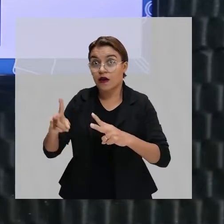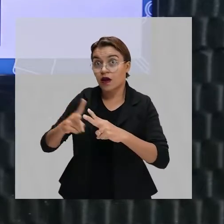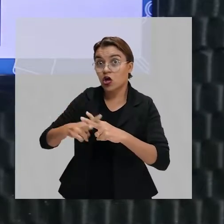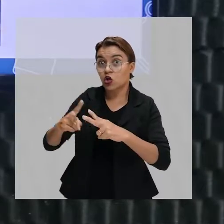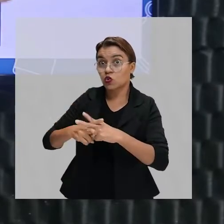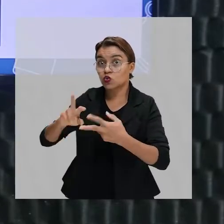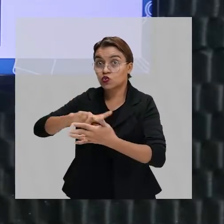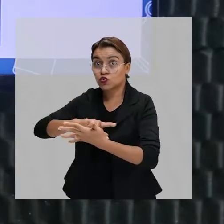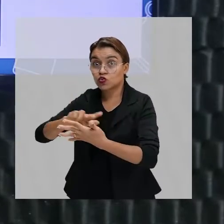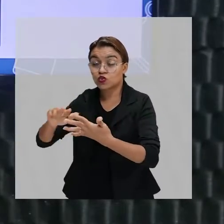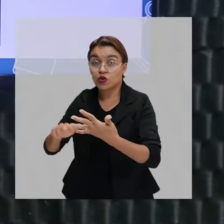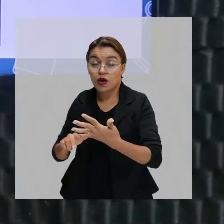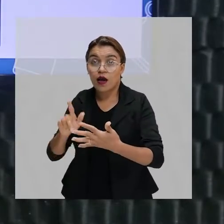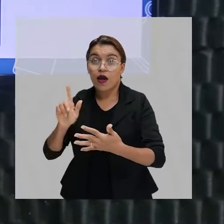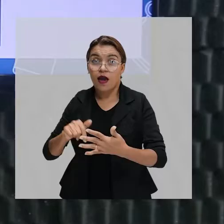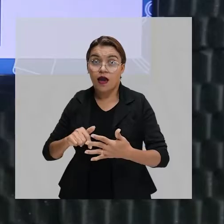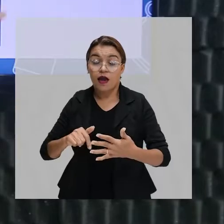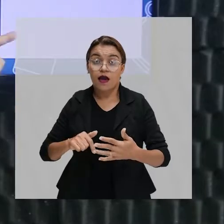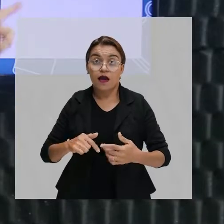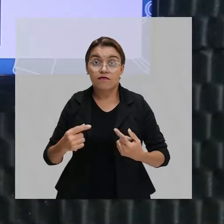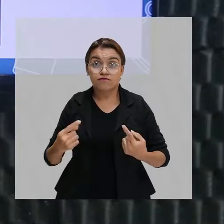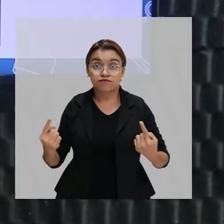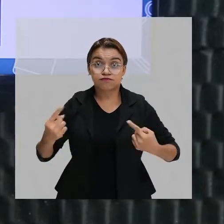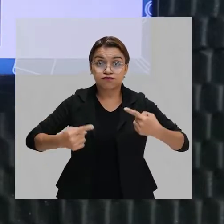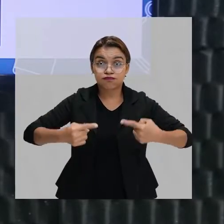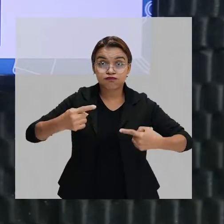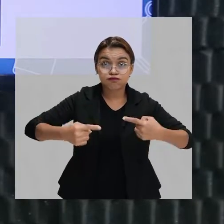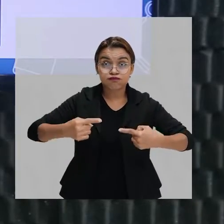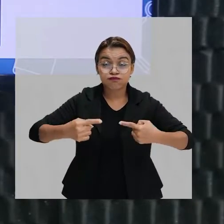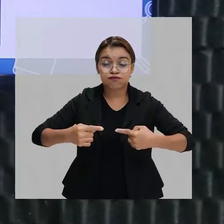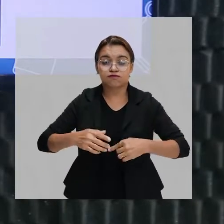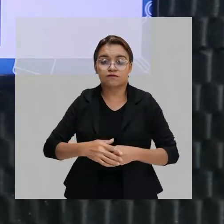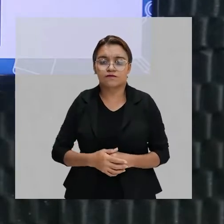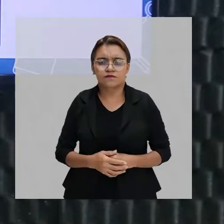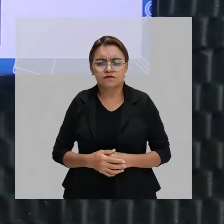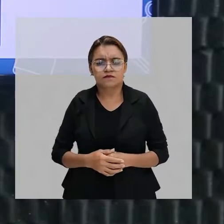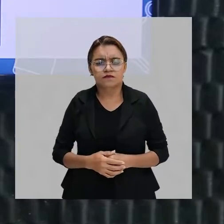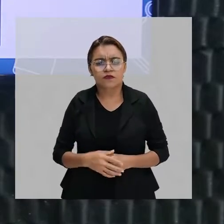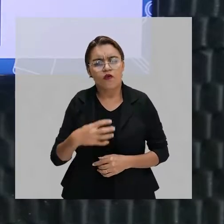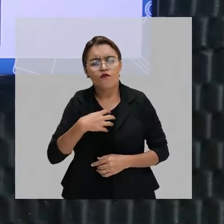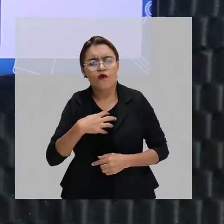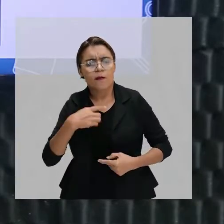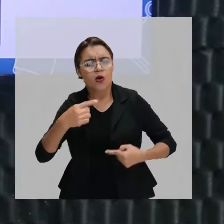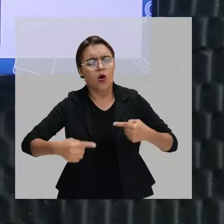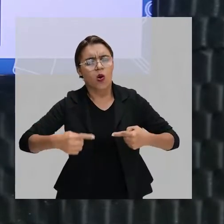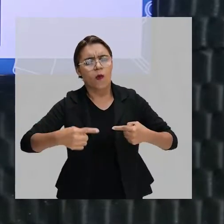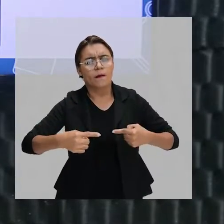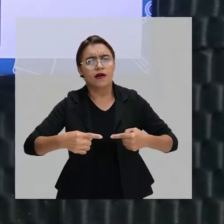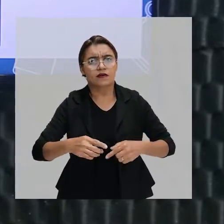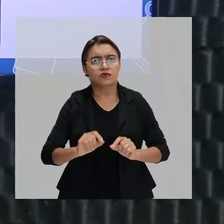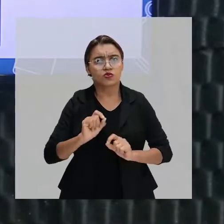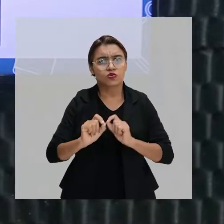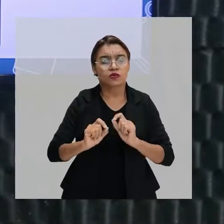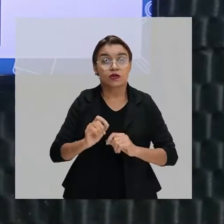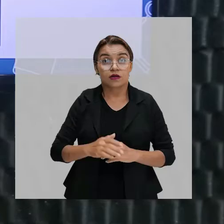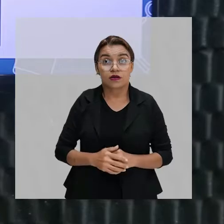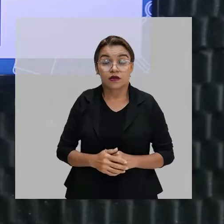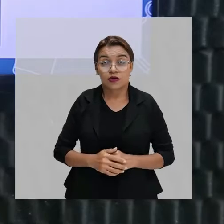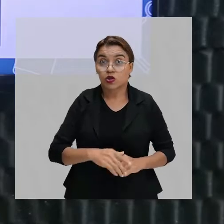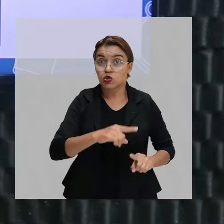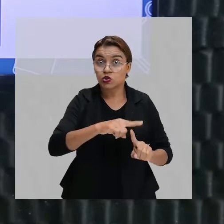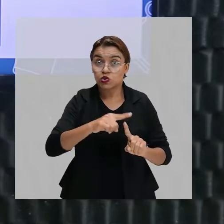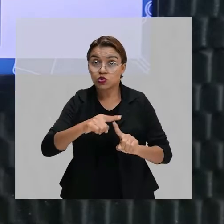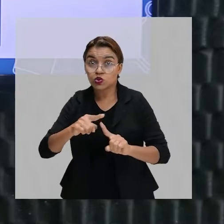marcial são formas de combate essa forma de combate Professor o que é uma modalidade de combate à modalidade